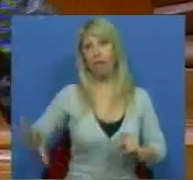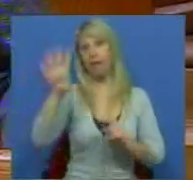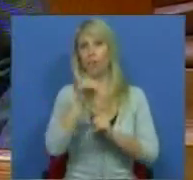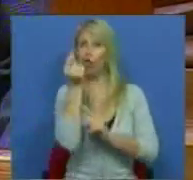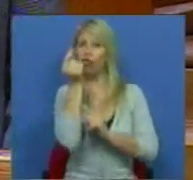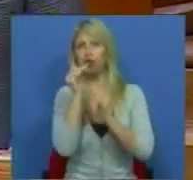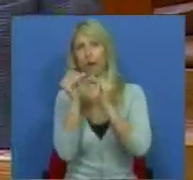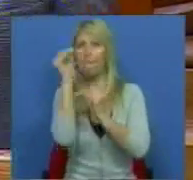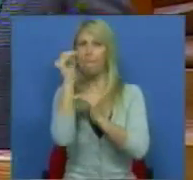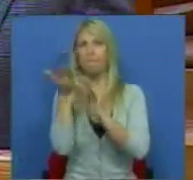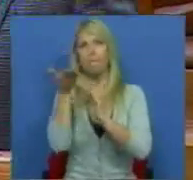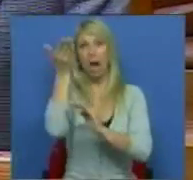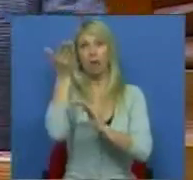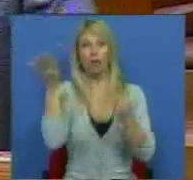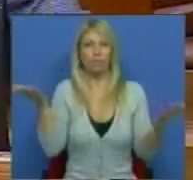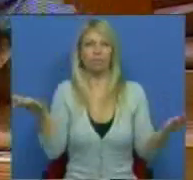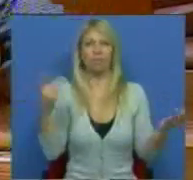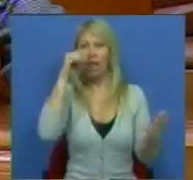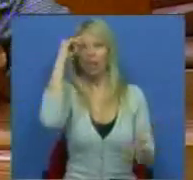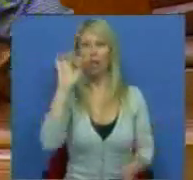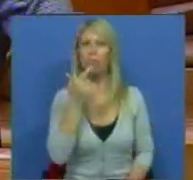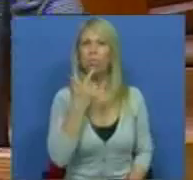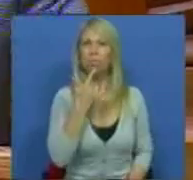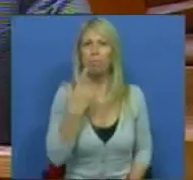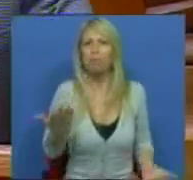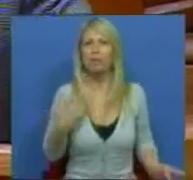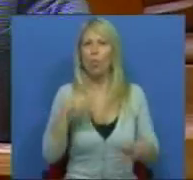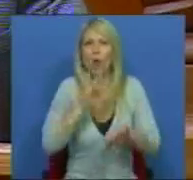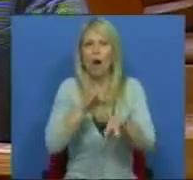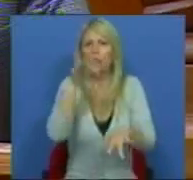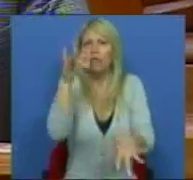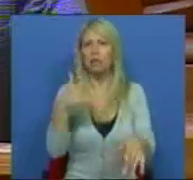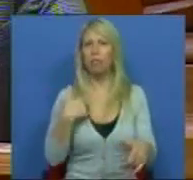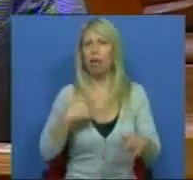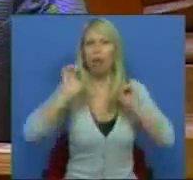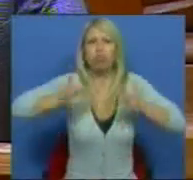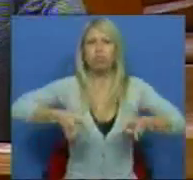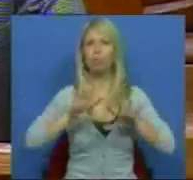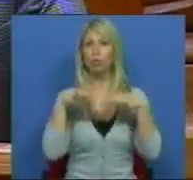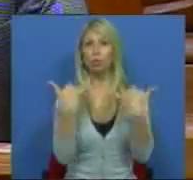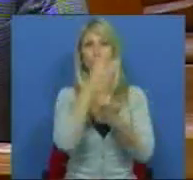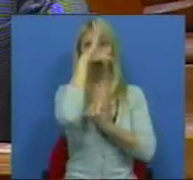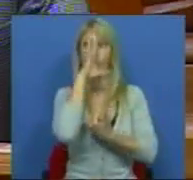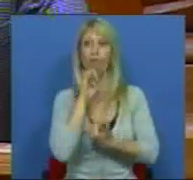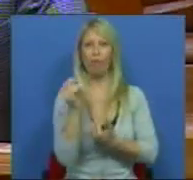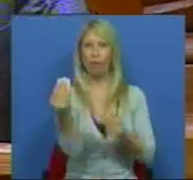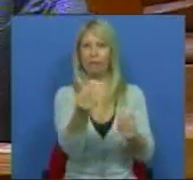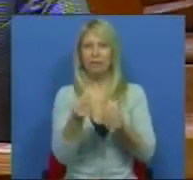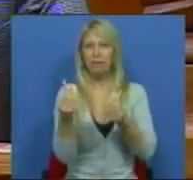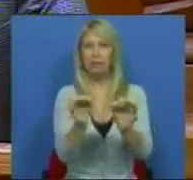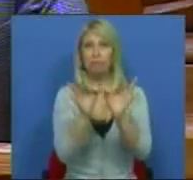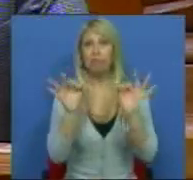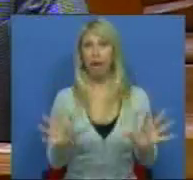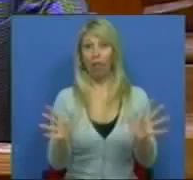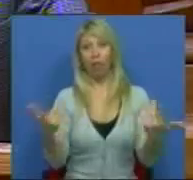Custa a crer que a insensibilidade, a indiferença social do Governo seja de tal ordem que, na